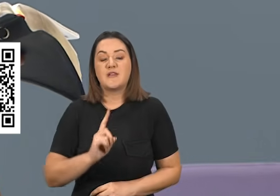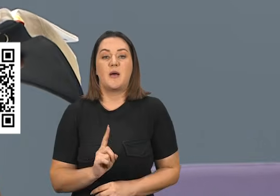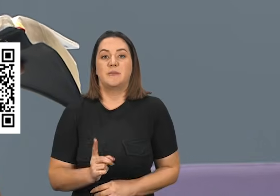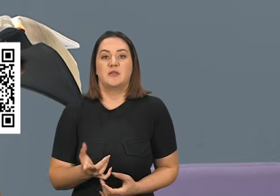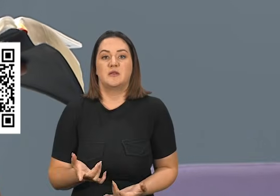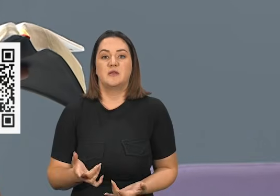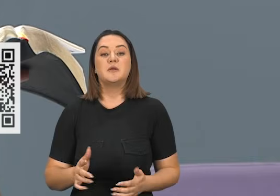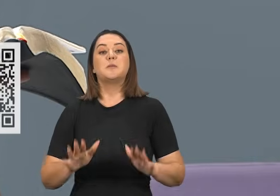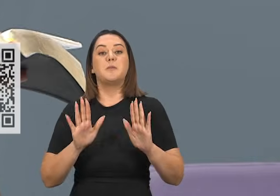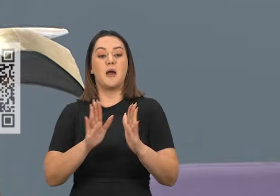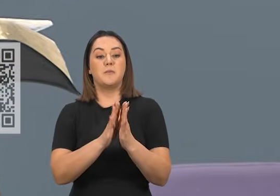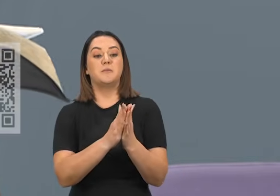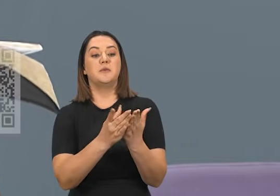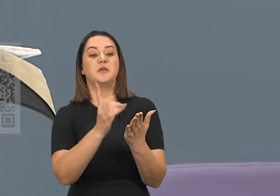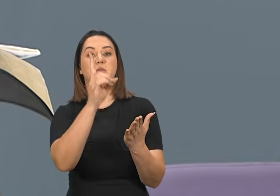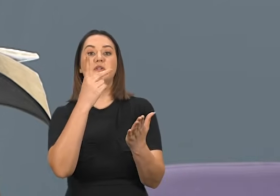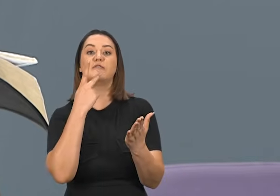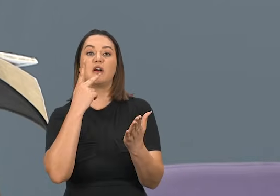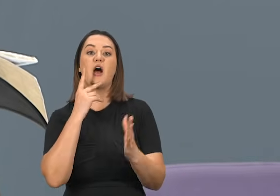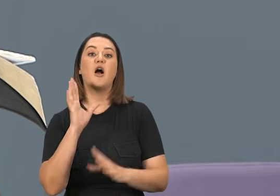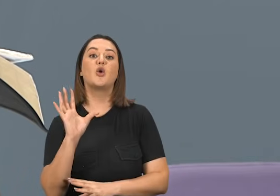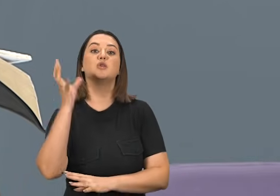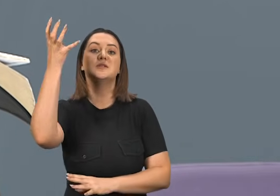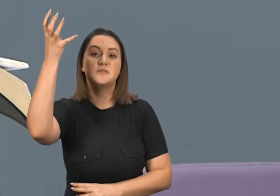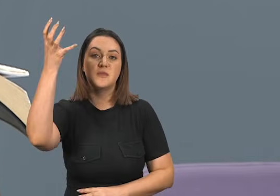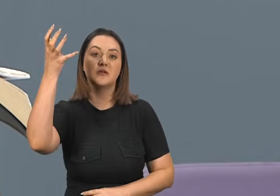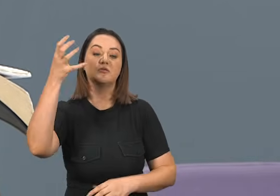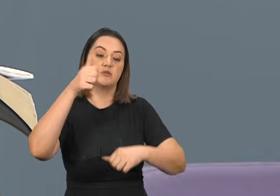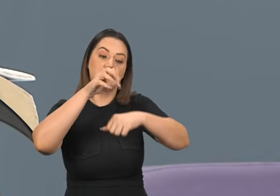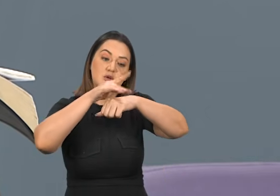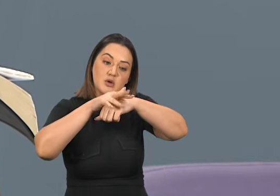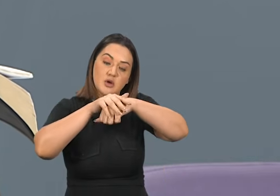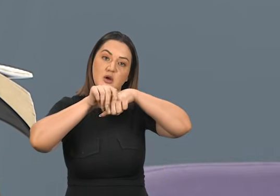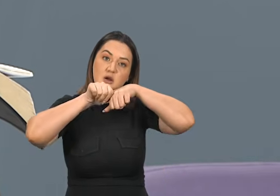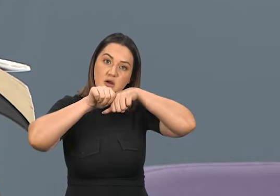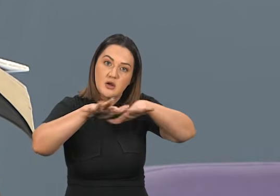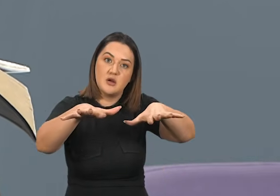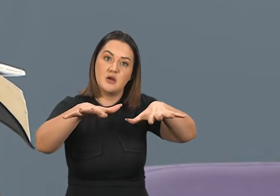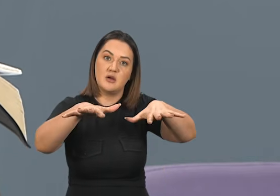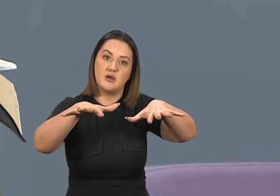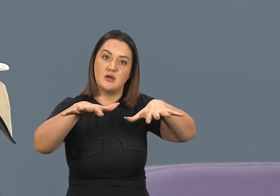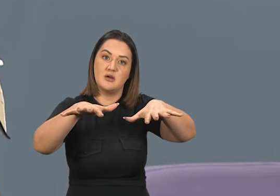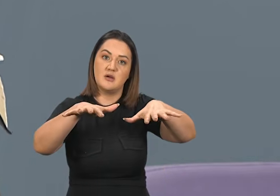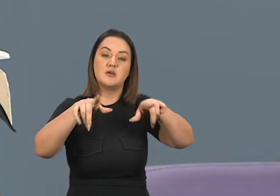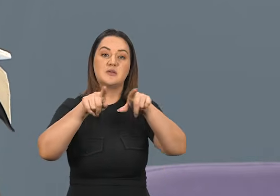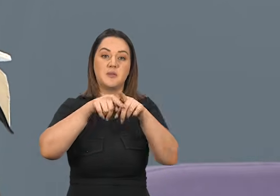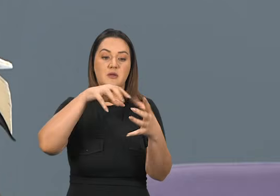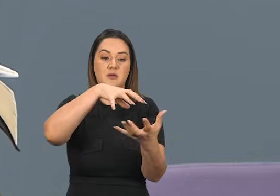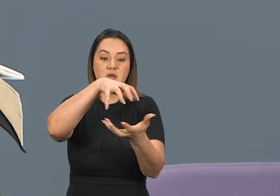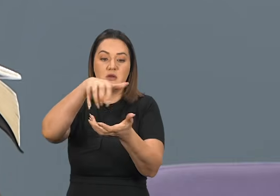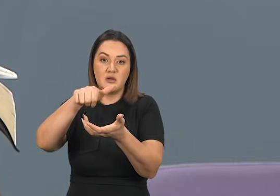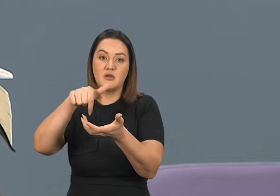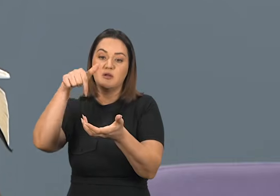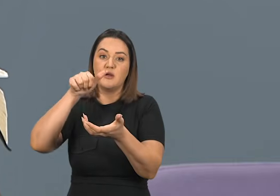sabe. E a Bíblia diz epidemias /